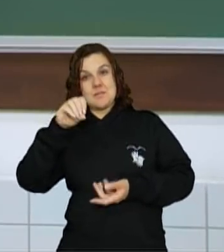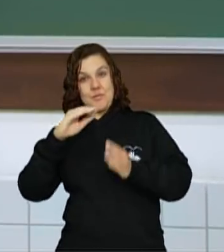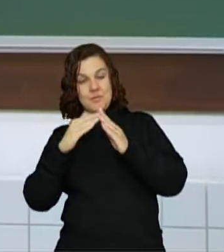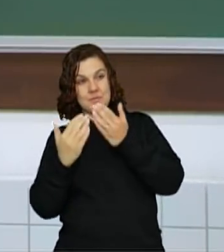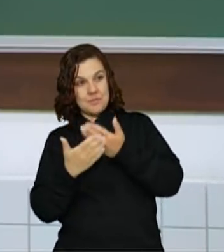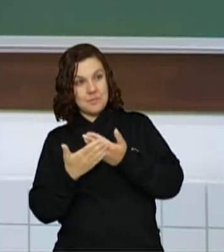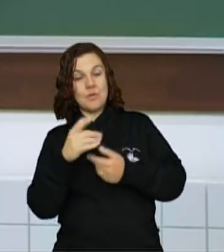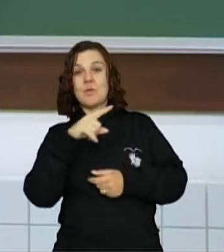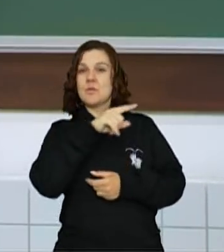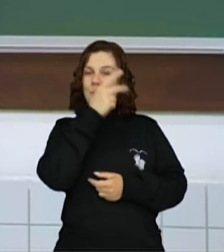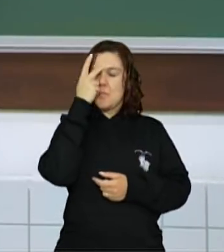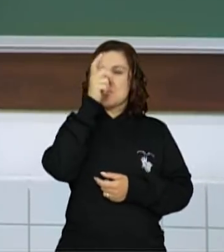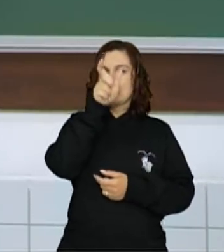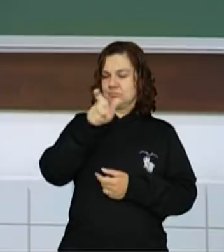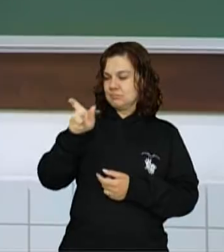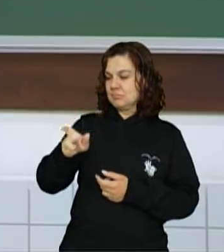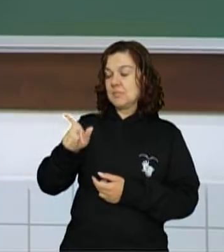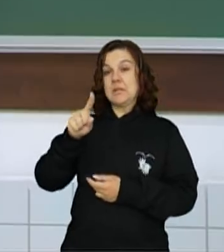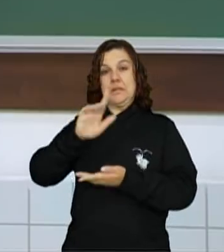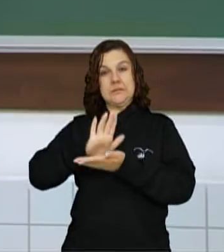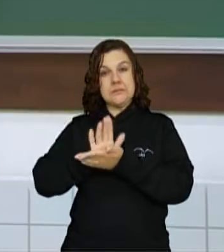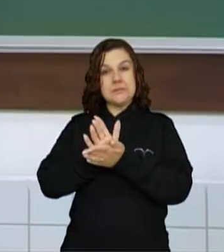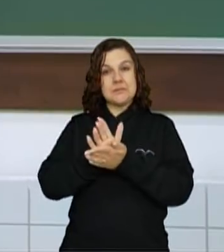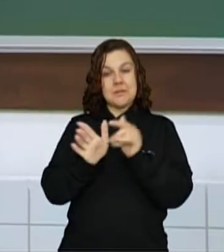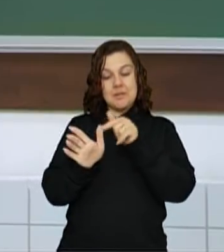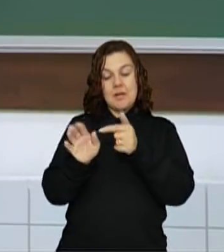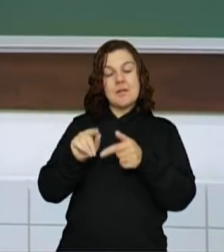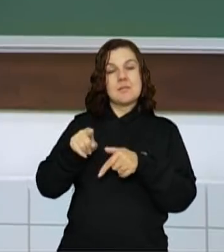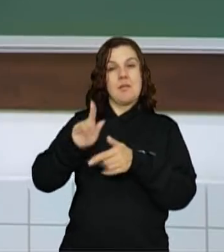João sofre e assim por diante. Então,